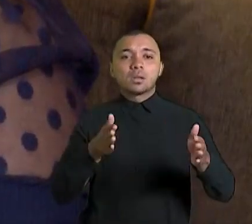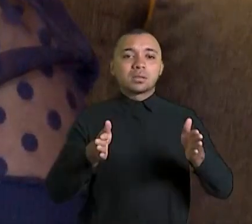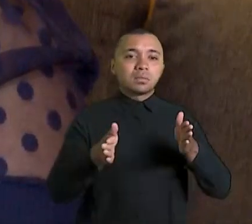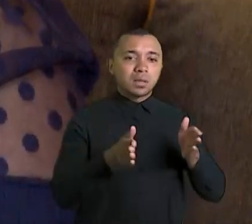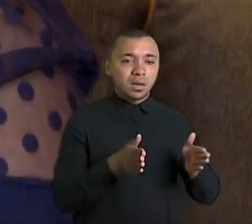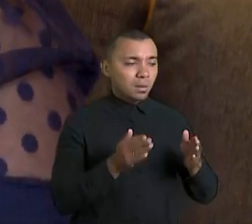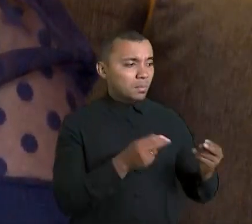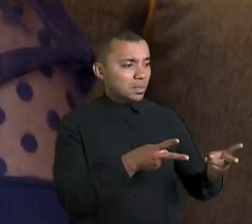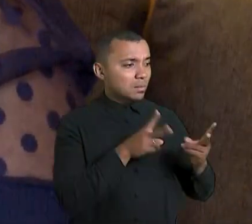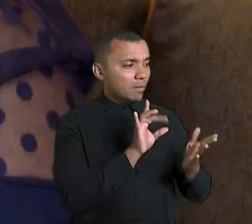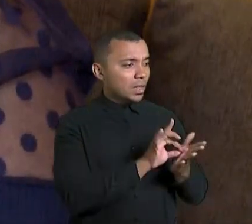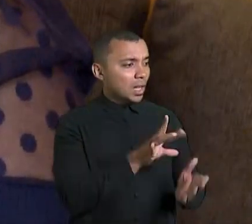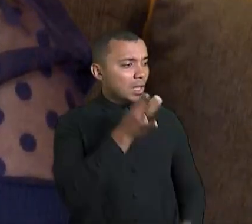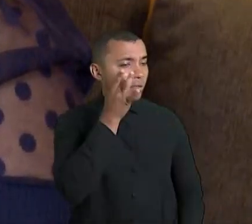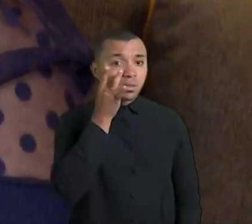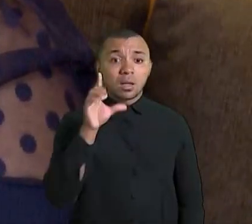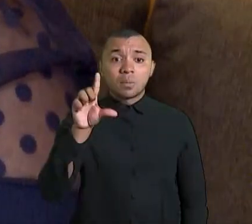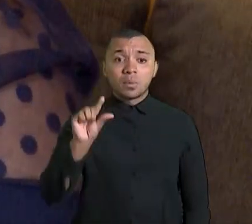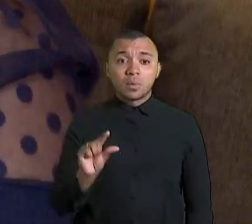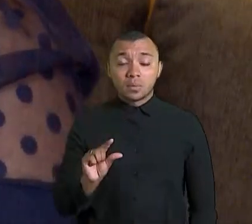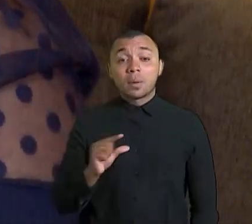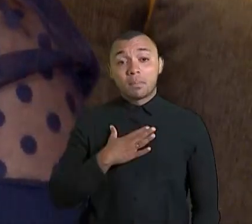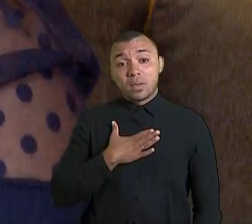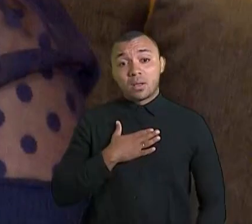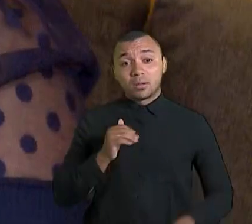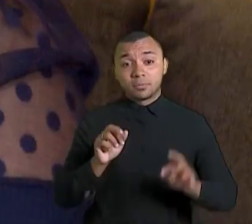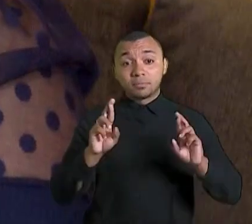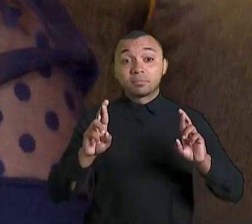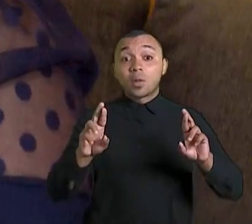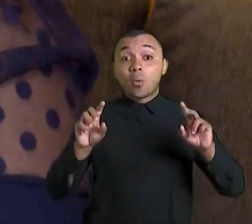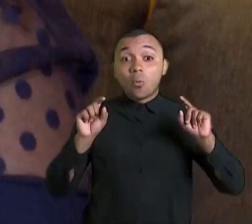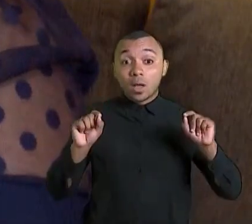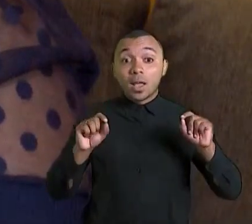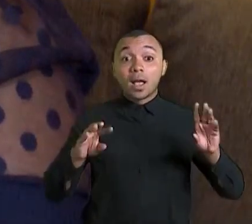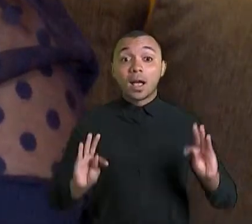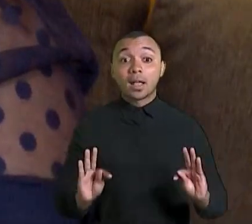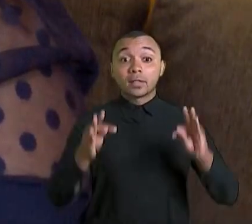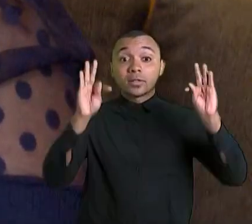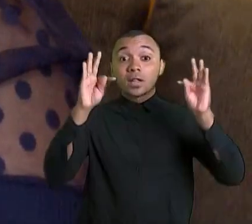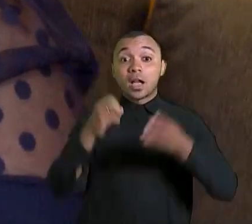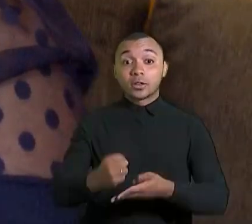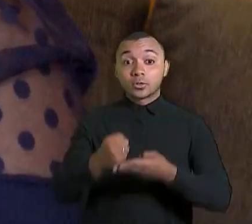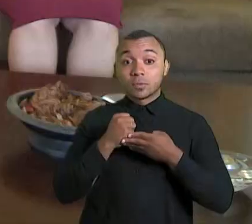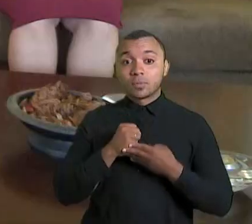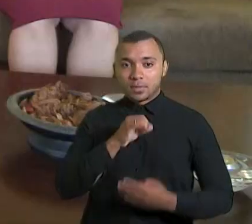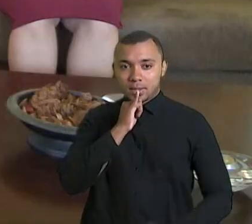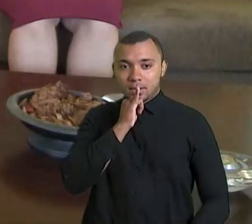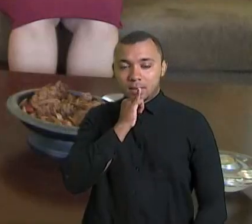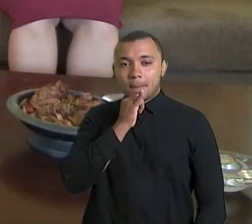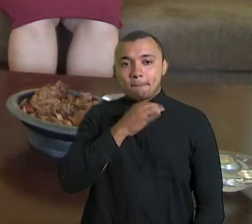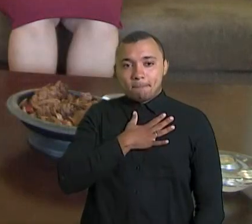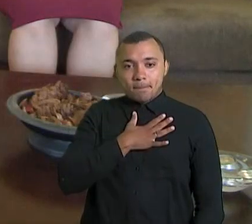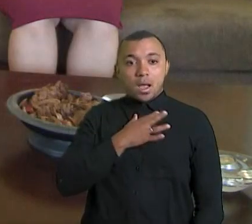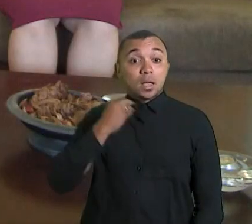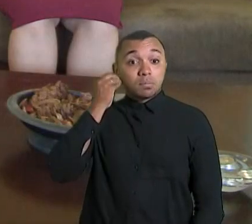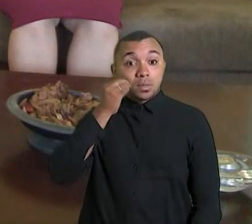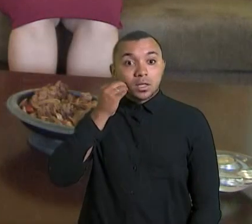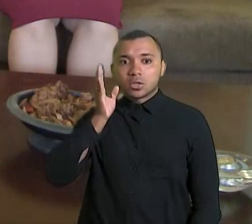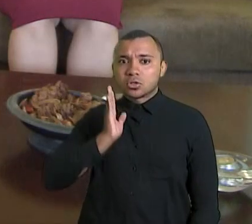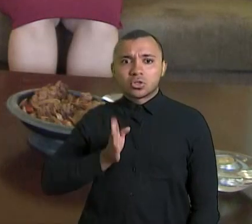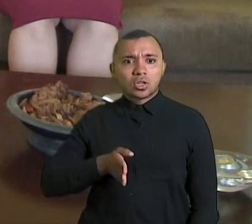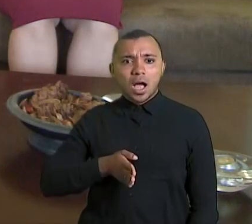Mas eu tenho uma posição otimista, porque a tecnologia nos ajuda muito. Eu mesma sou uma usuária assídua de